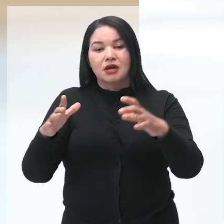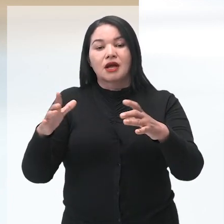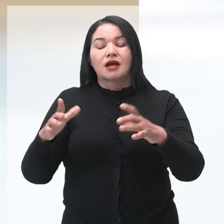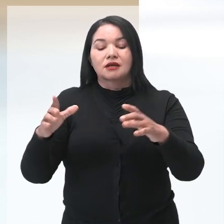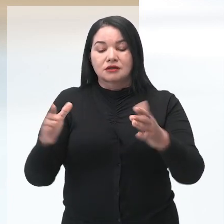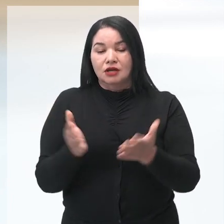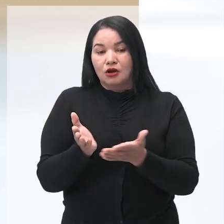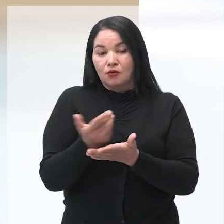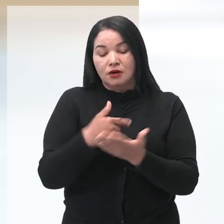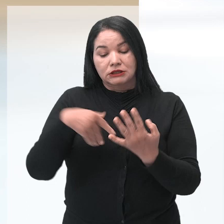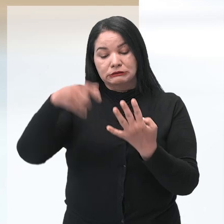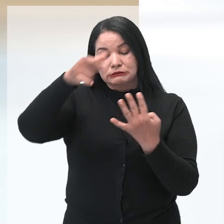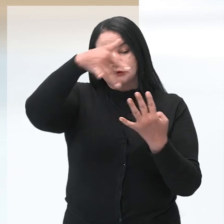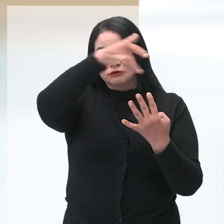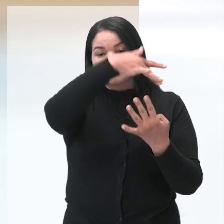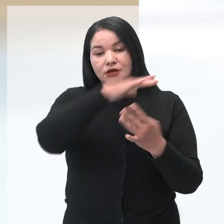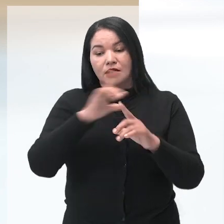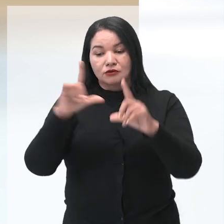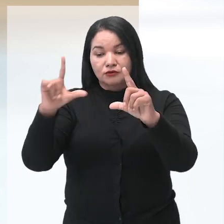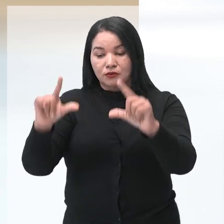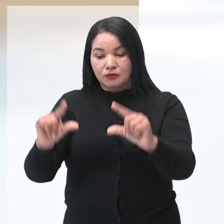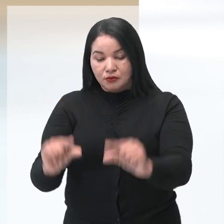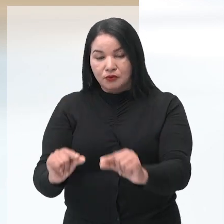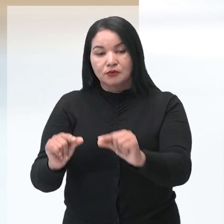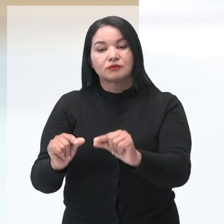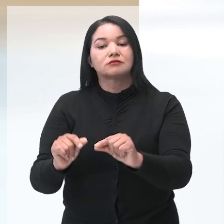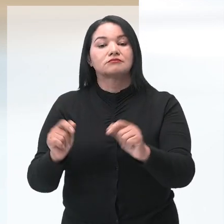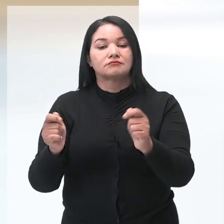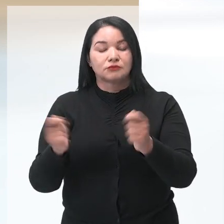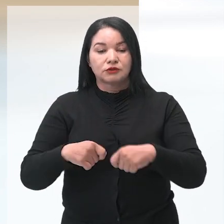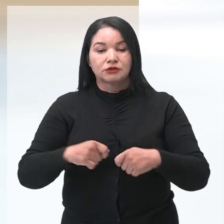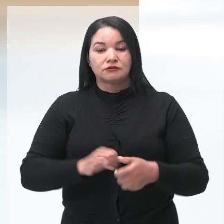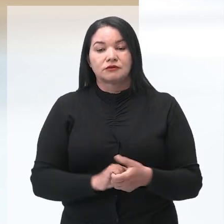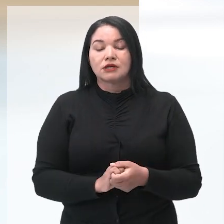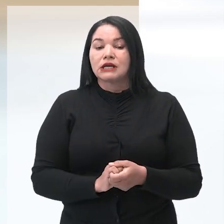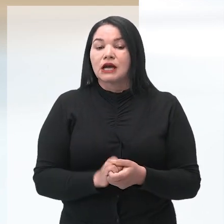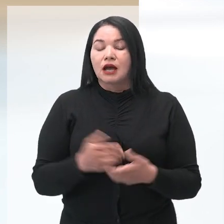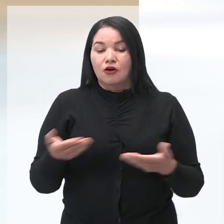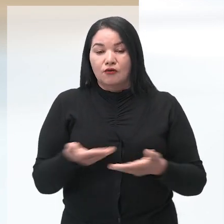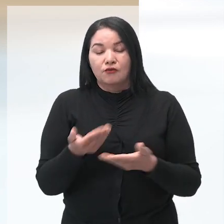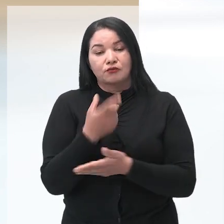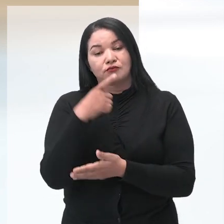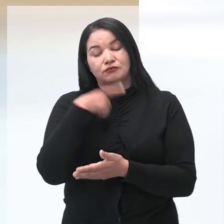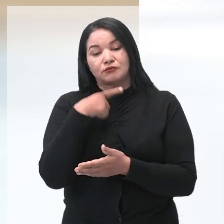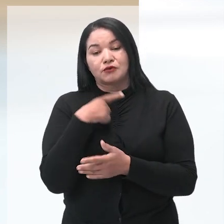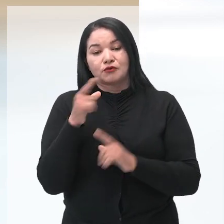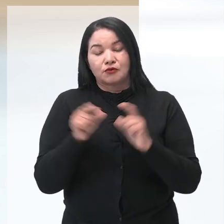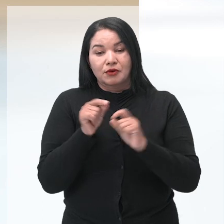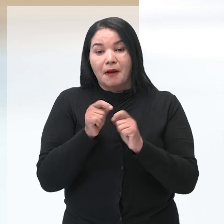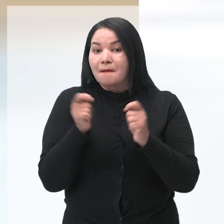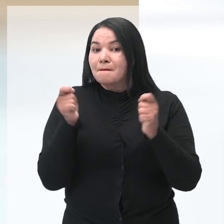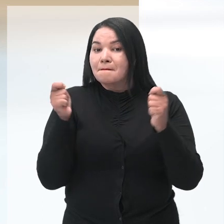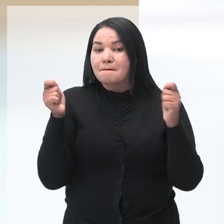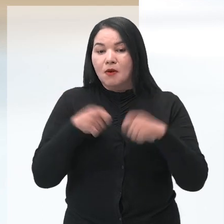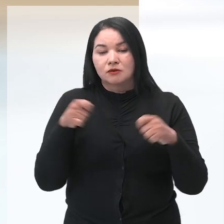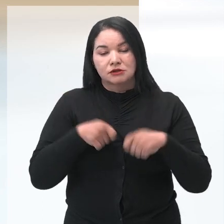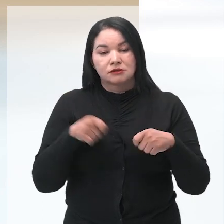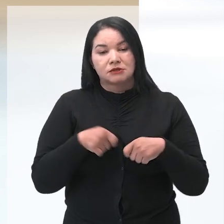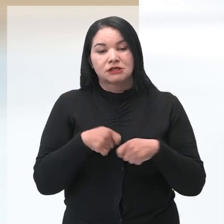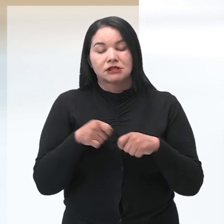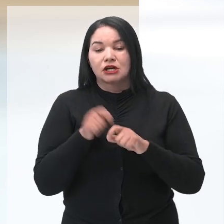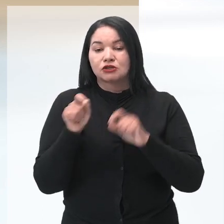ambientais. Então, olha só que ponto importante. Só o fato de haver, né, a possibilidade